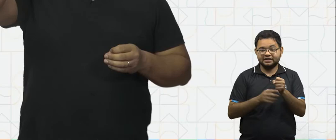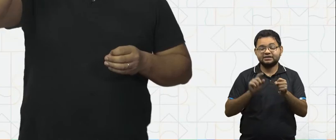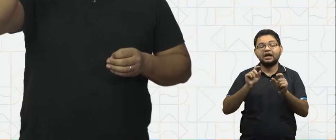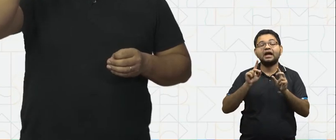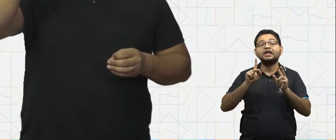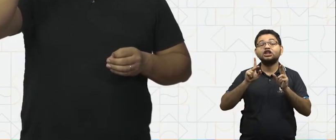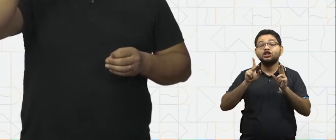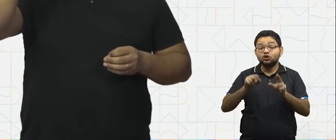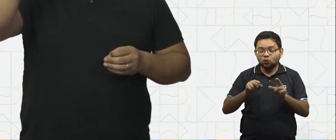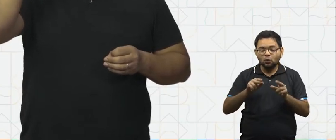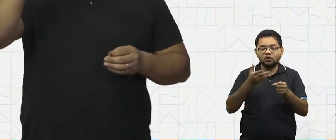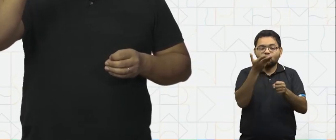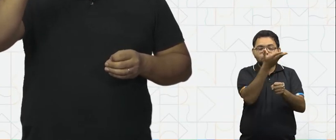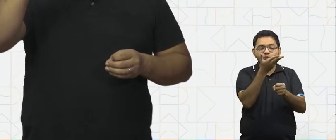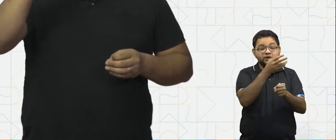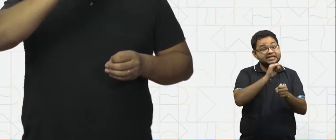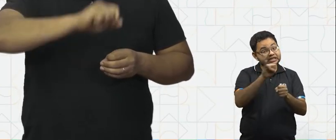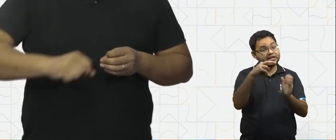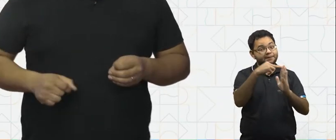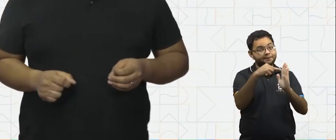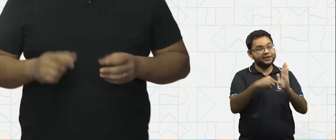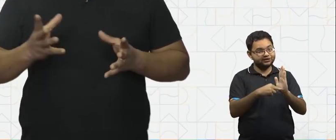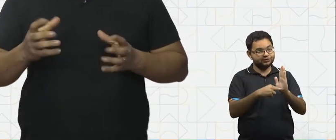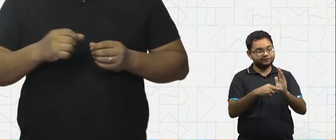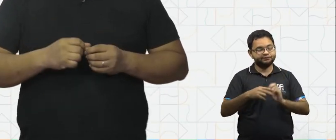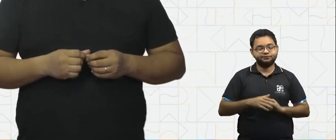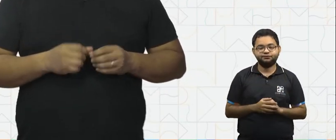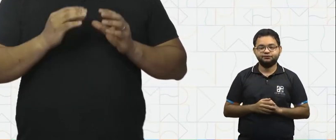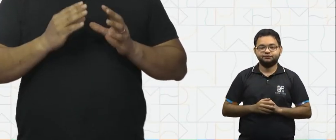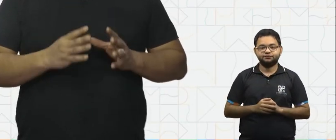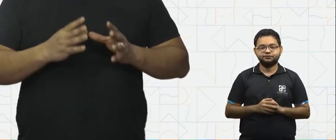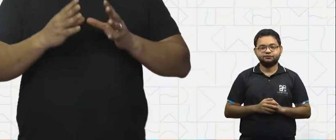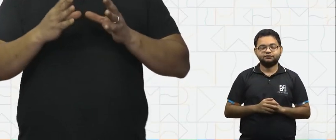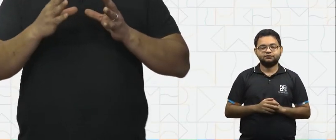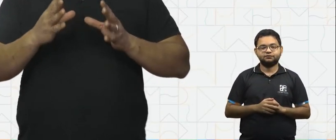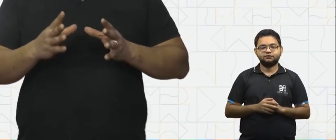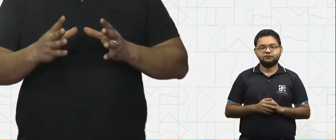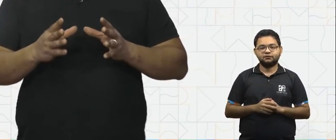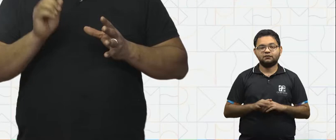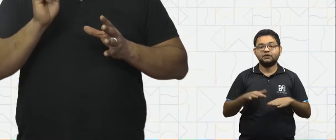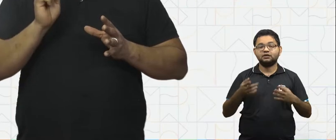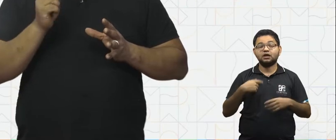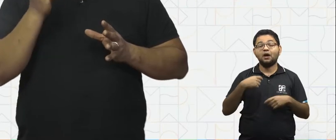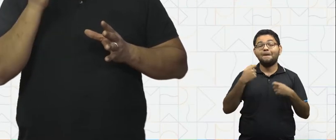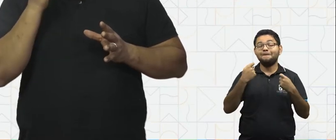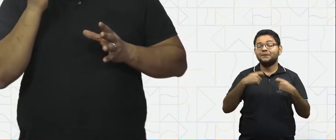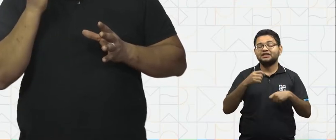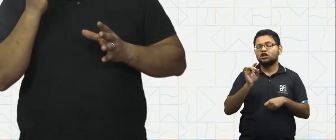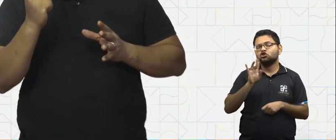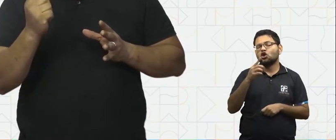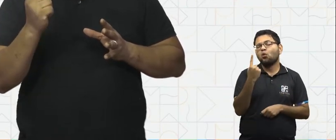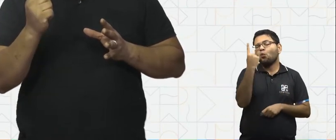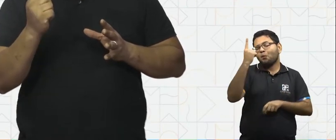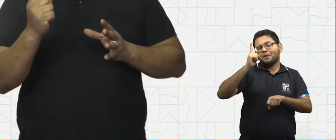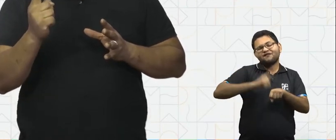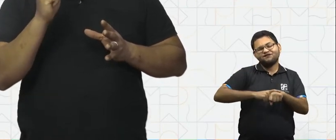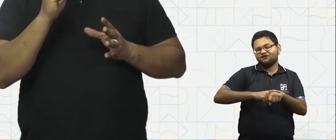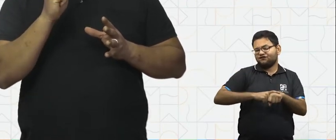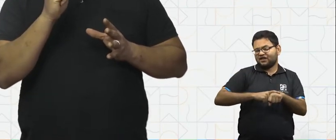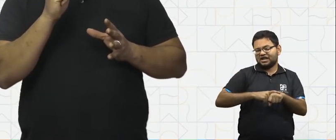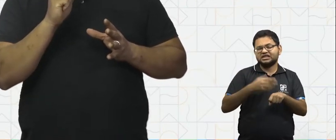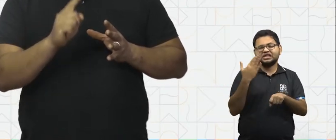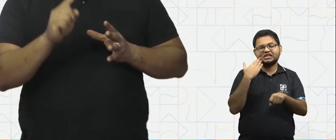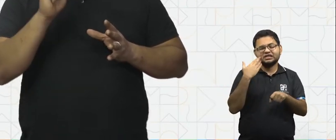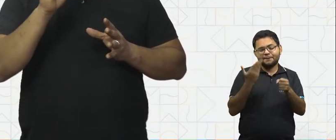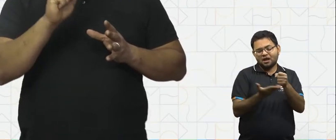mesmo de cima no caso do prisma, tá bom? Assim, você só precisa contar uma única vez